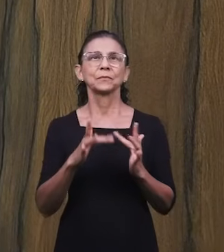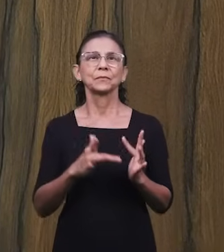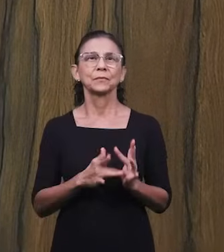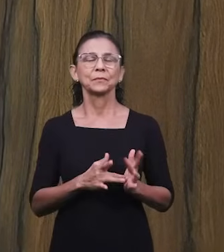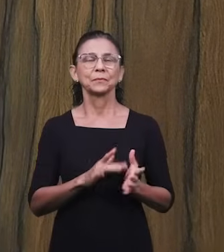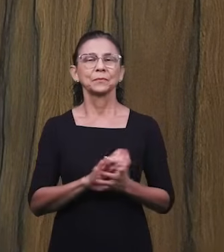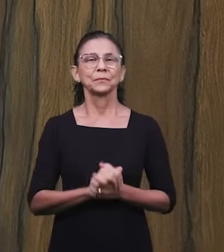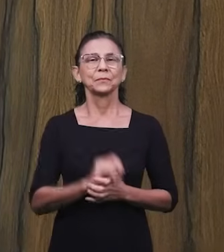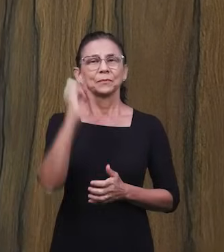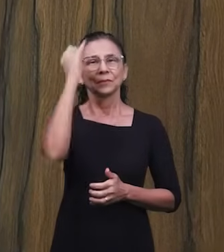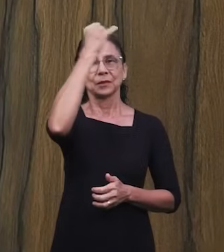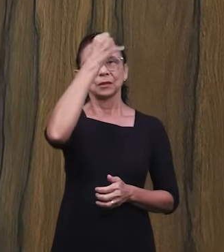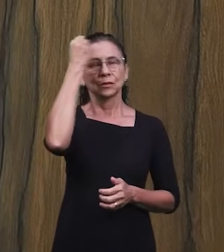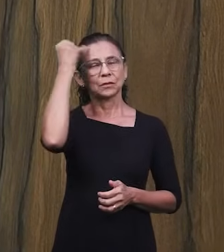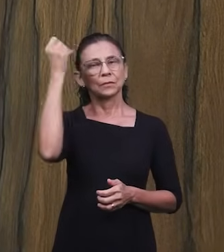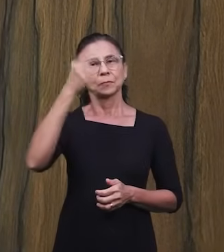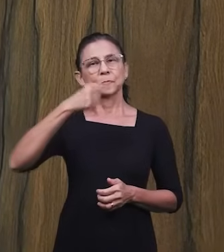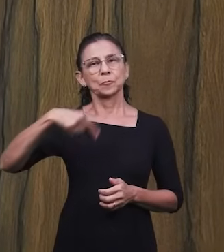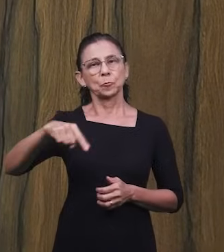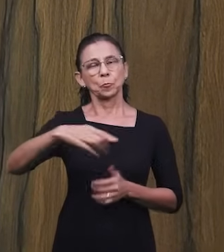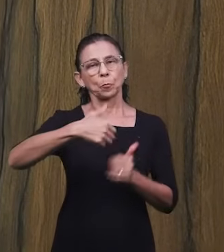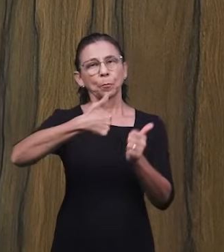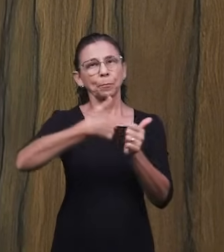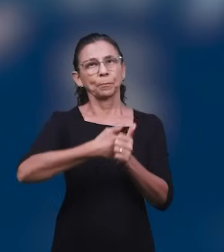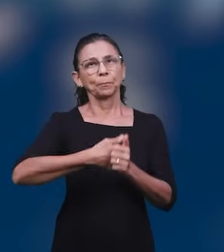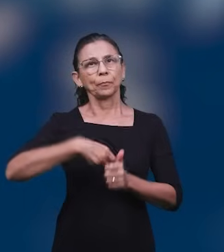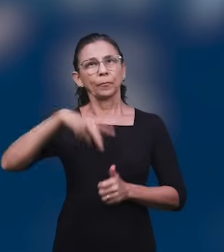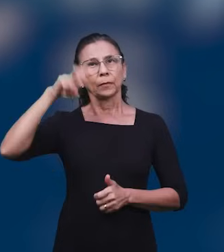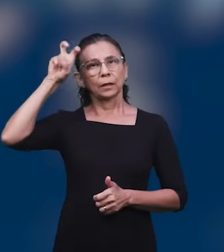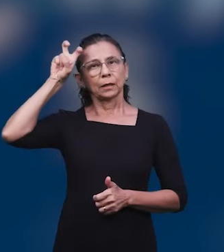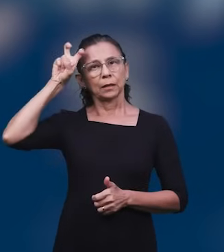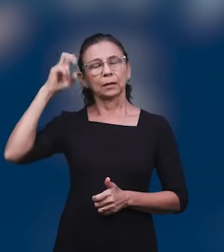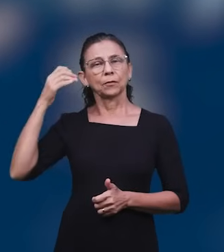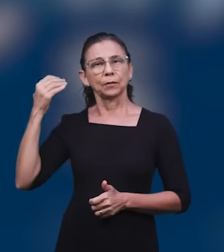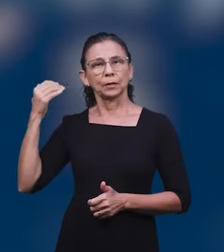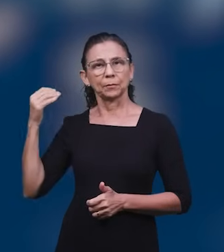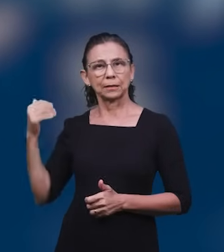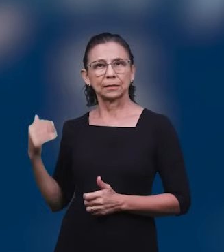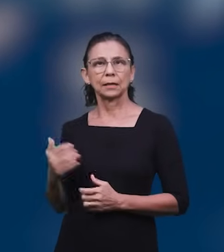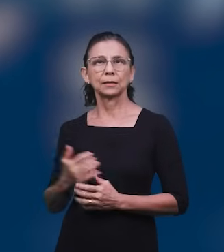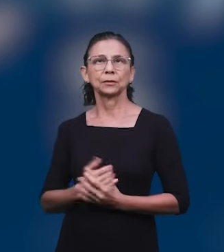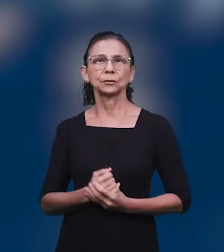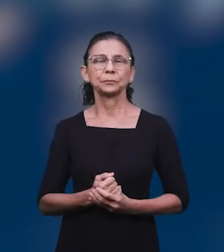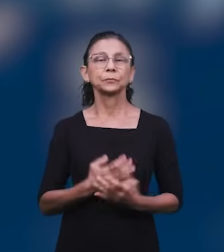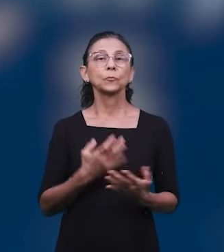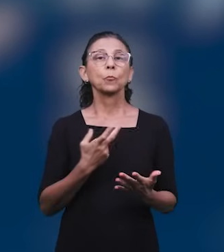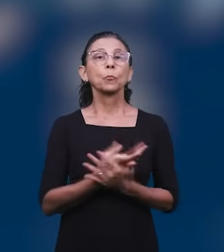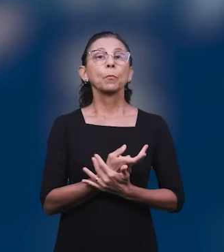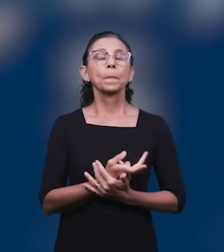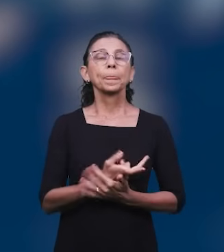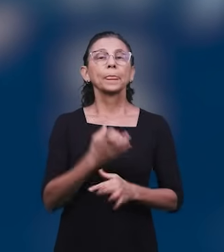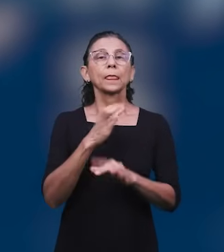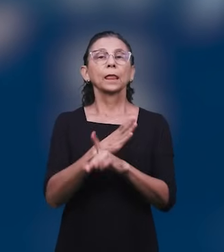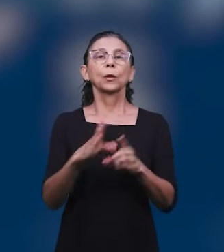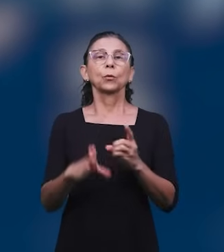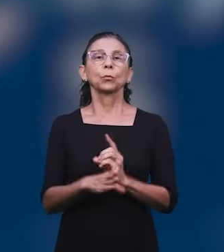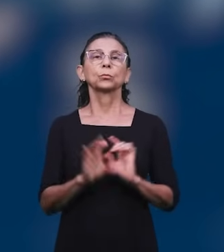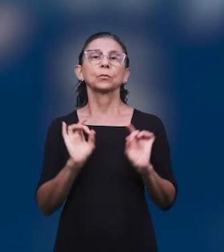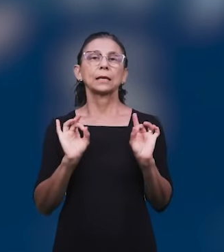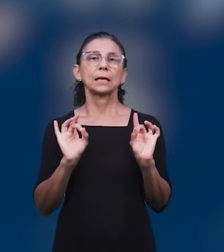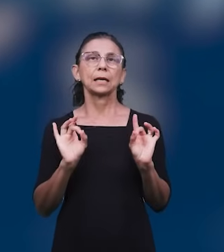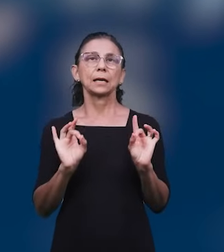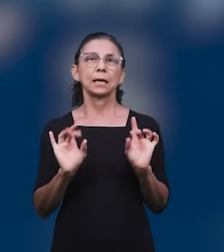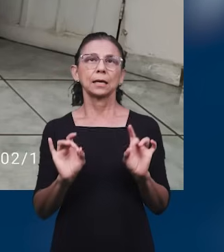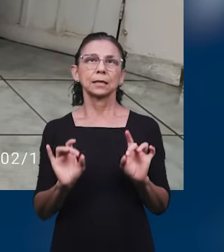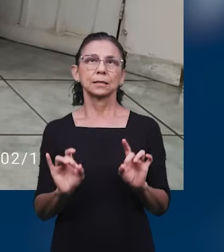Senhor Jesus, irmão Jorge, e os demais irmãos ouvintes. Na quinta-feira, em Corumbá, Mato Grosso do Sul, foi realizado um culto especial,